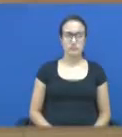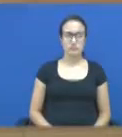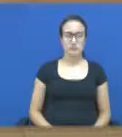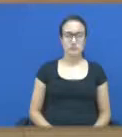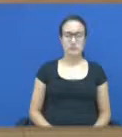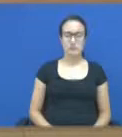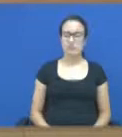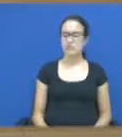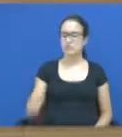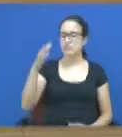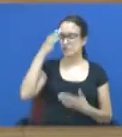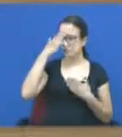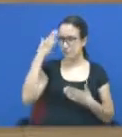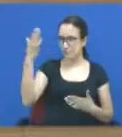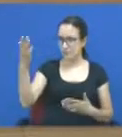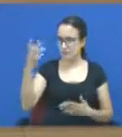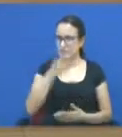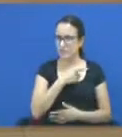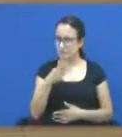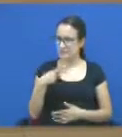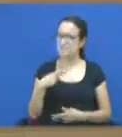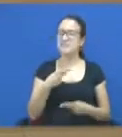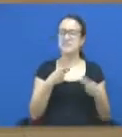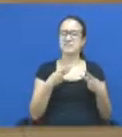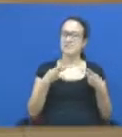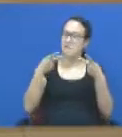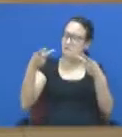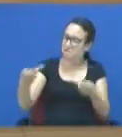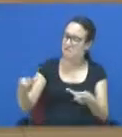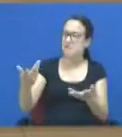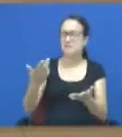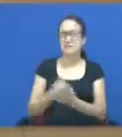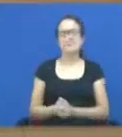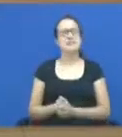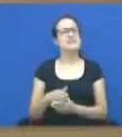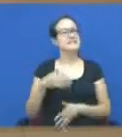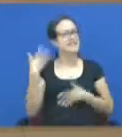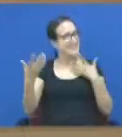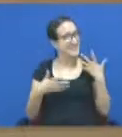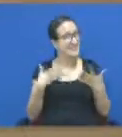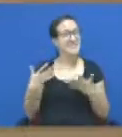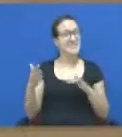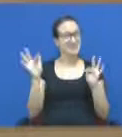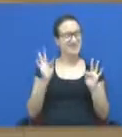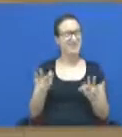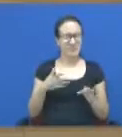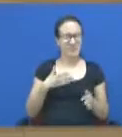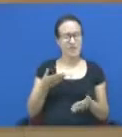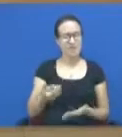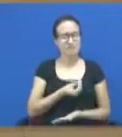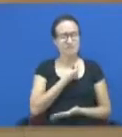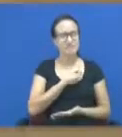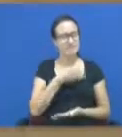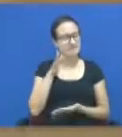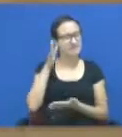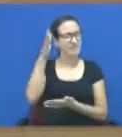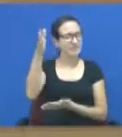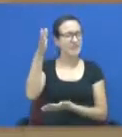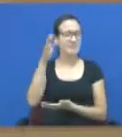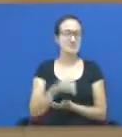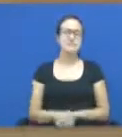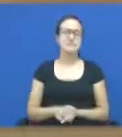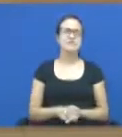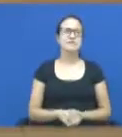Muito obrigado, pastor, pelo convite. Nos alegra a todos, com certeza nos faremos presentes. Muito obrigado.